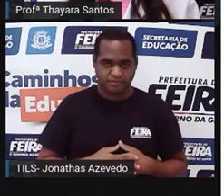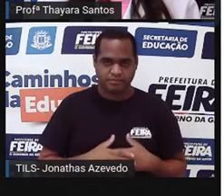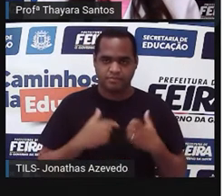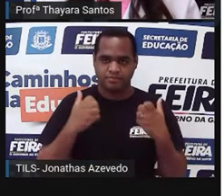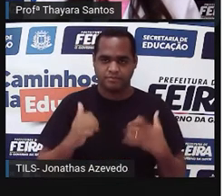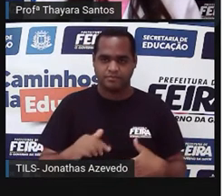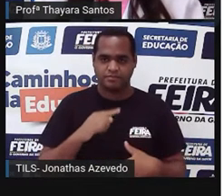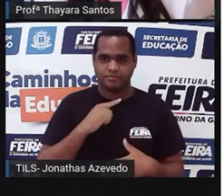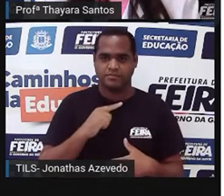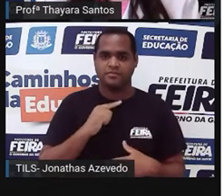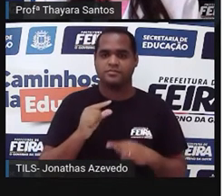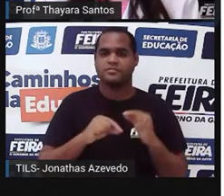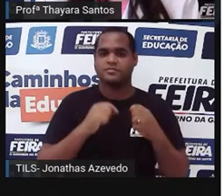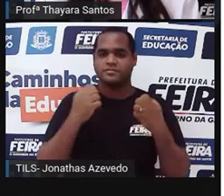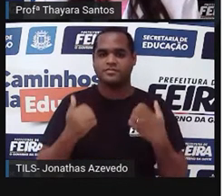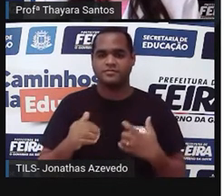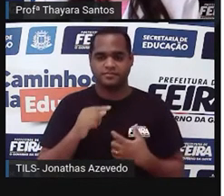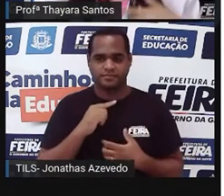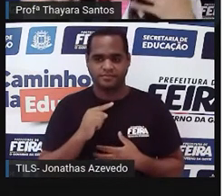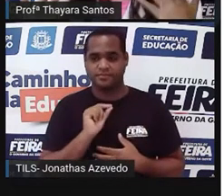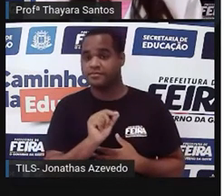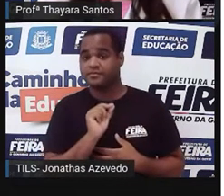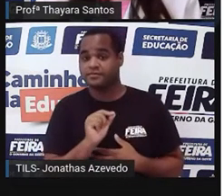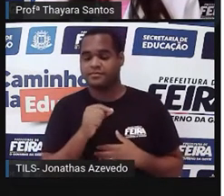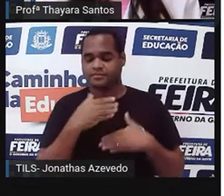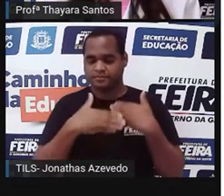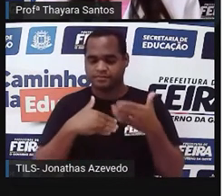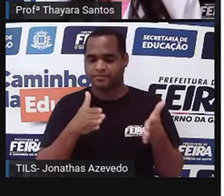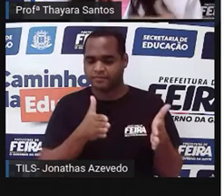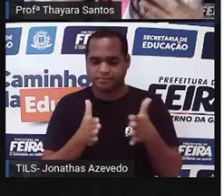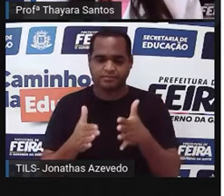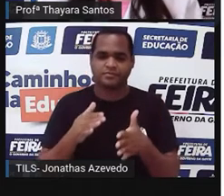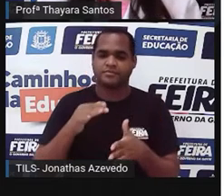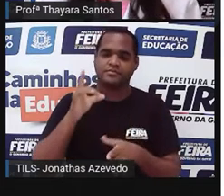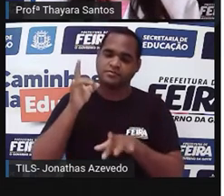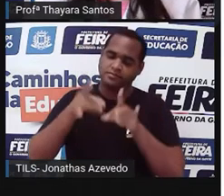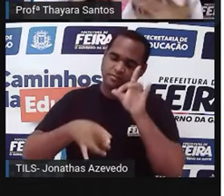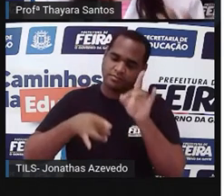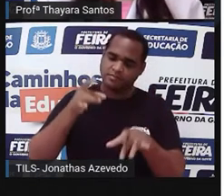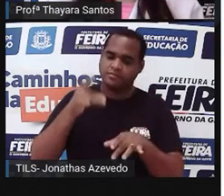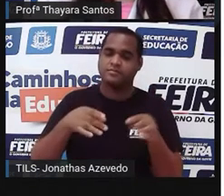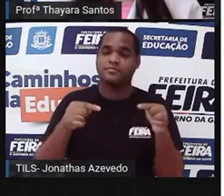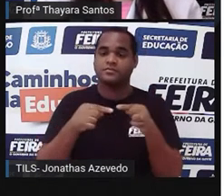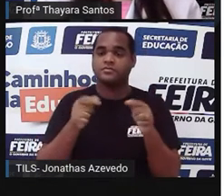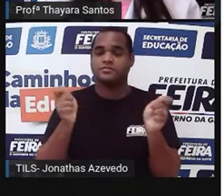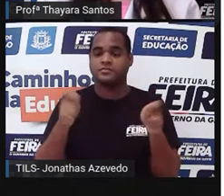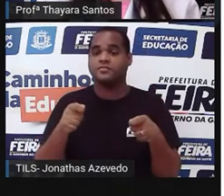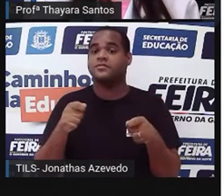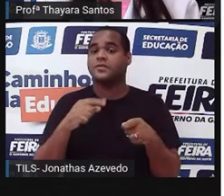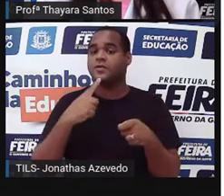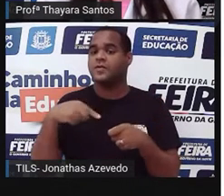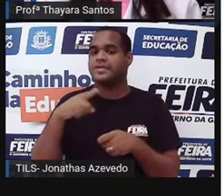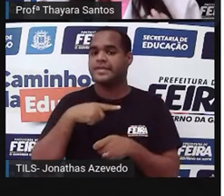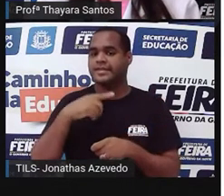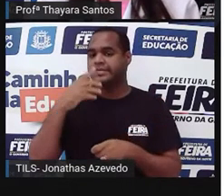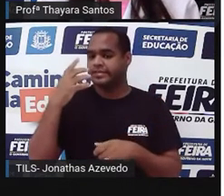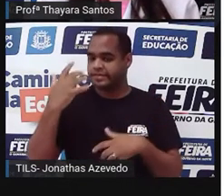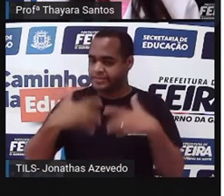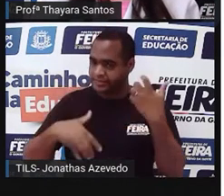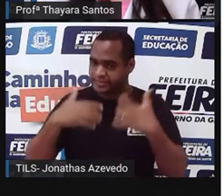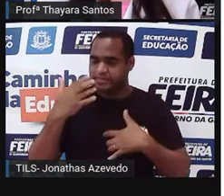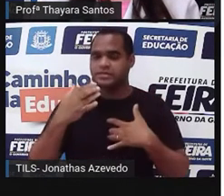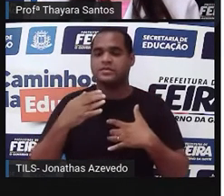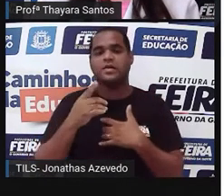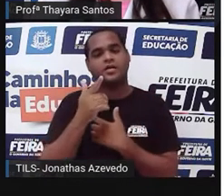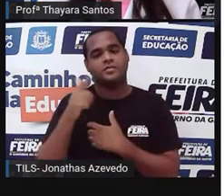vegetação não tiver lá, tudo vai acabar indo para o rio, essa água vai contaminar e a gente vai acabar perdendo também esse recurso. Ainda tem